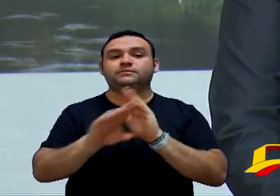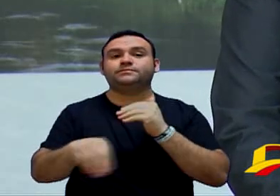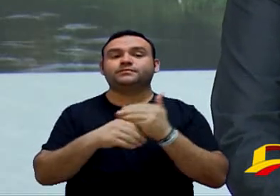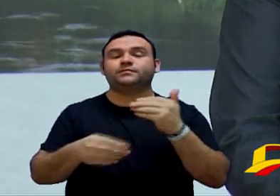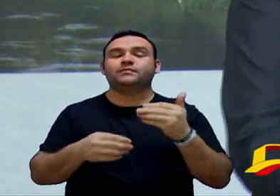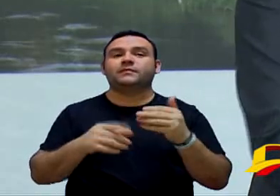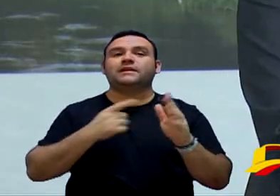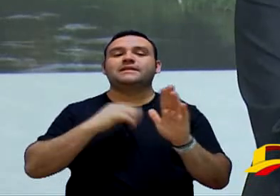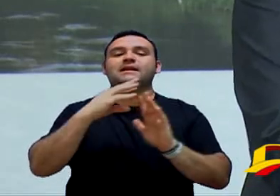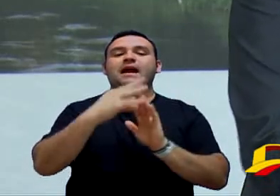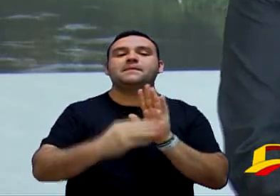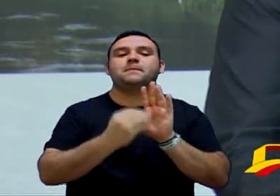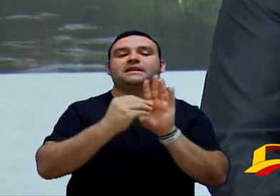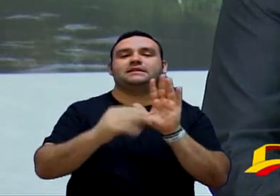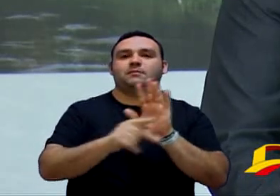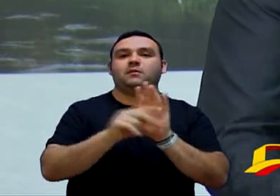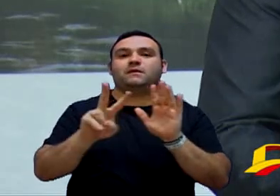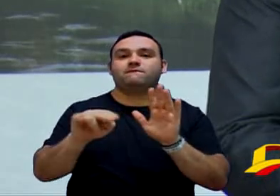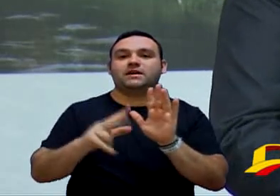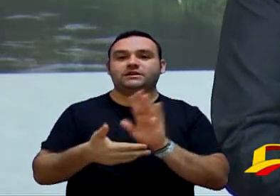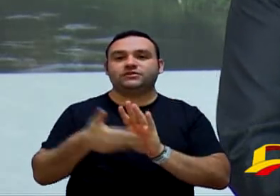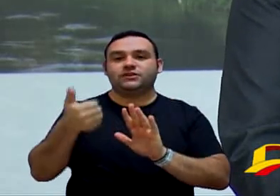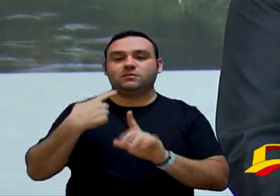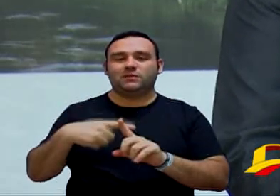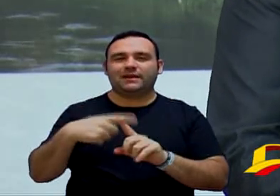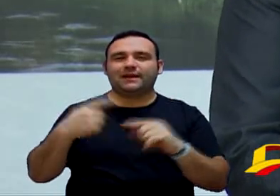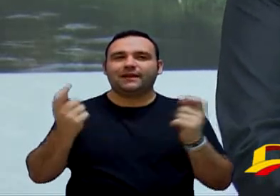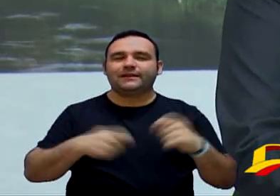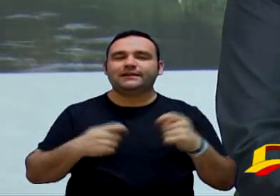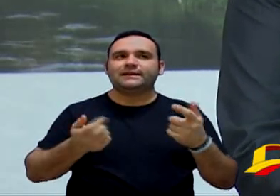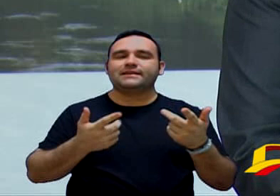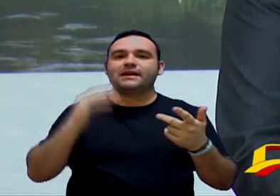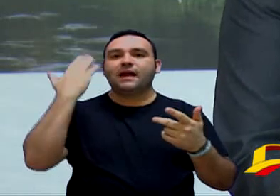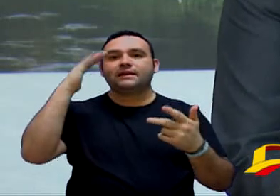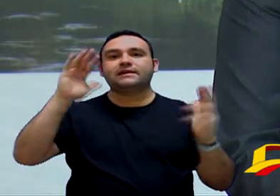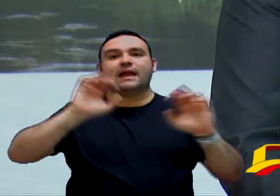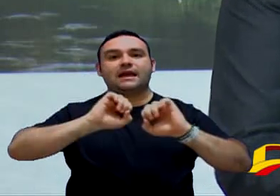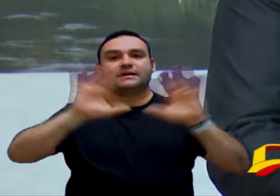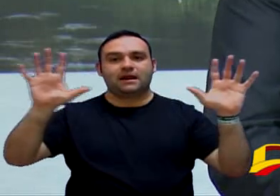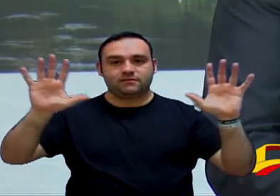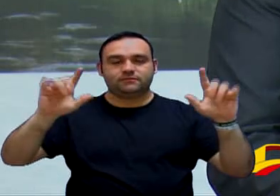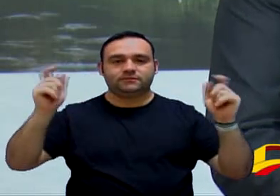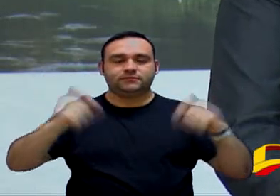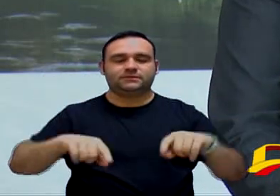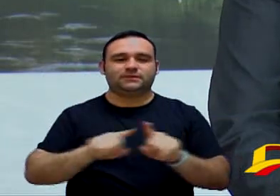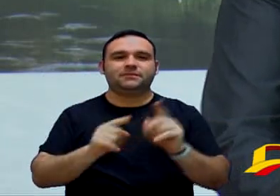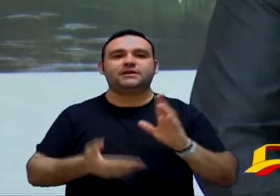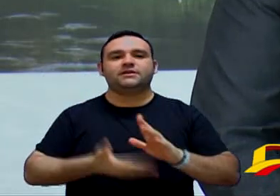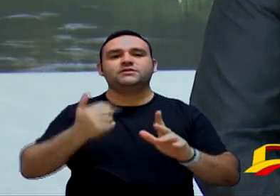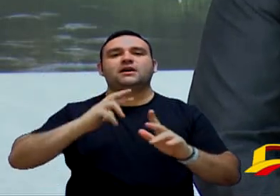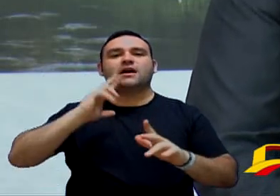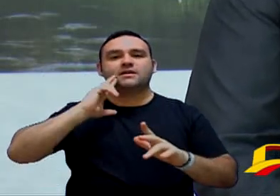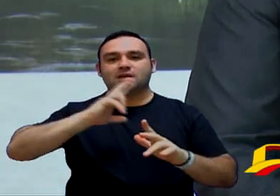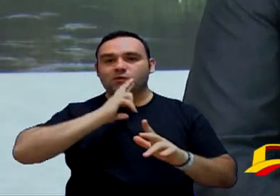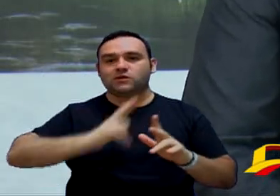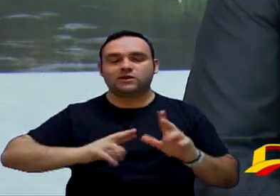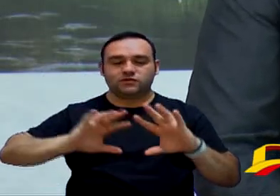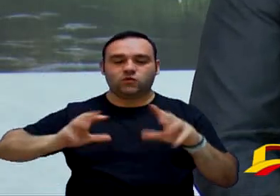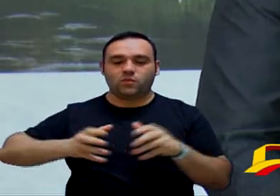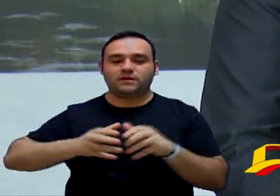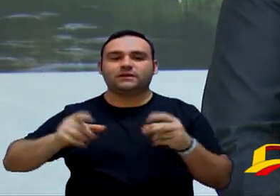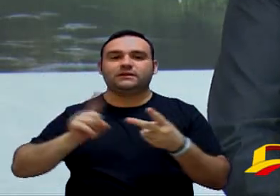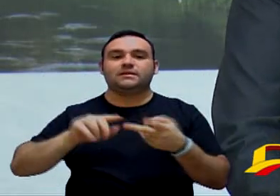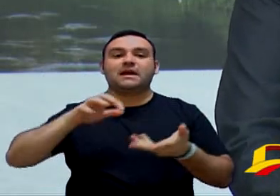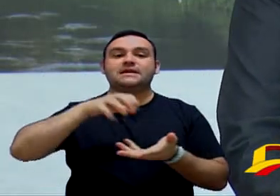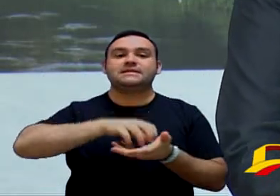a ementa do que vai retirar para ficar um pouco mais compreensivo né retirar os restaurantes comentários e